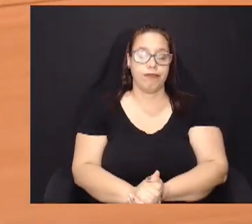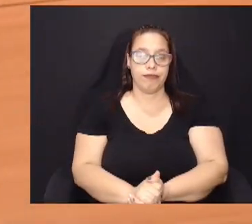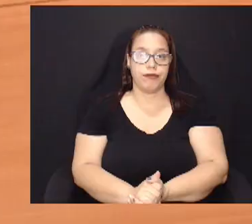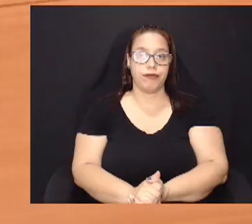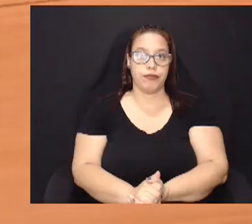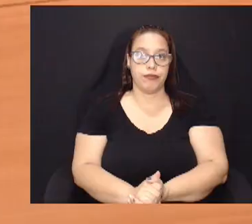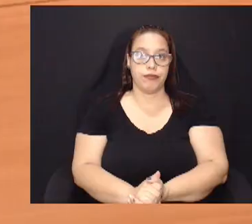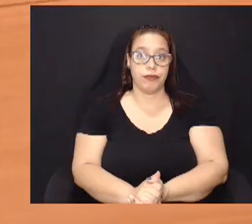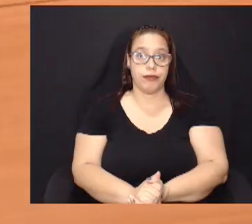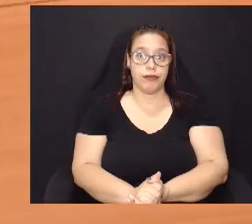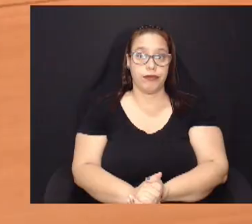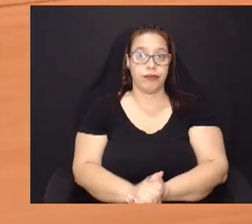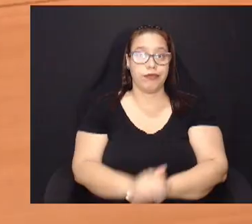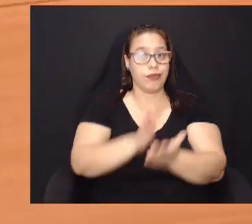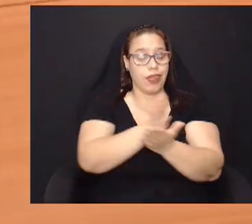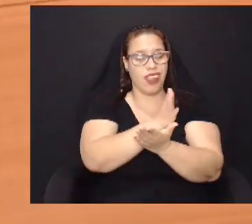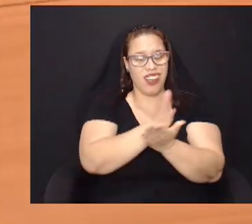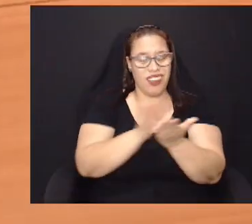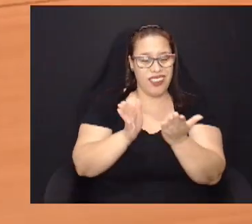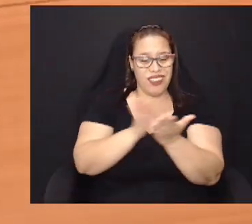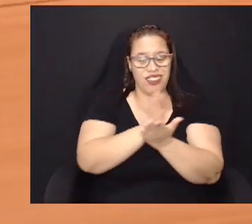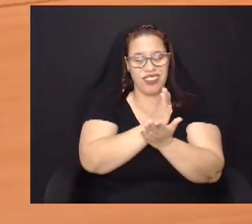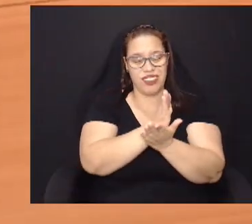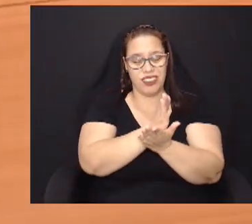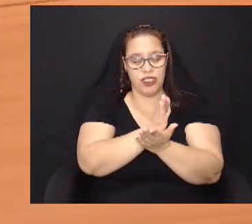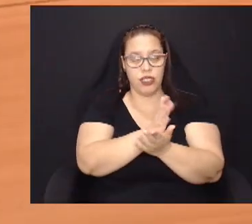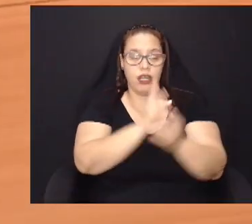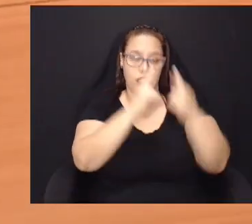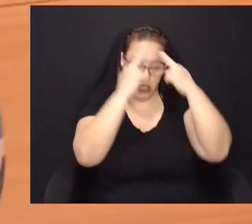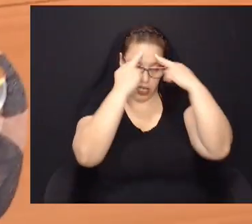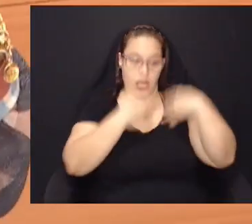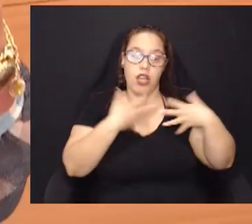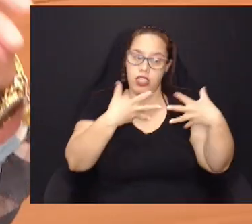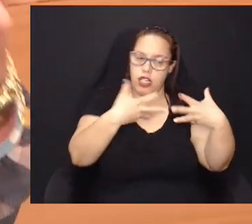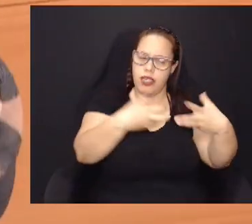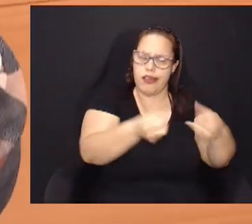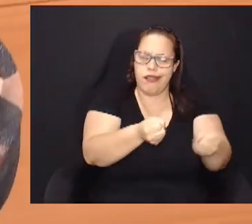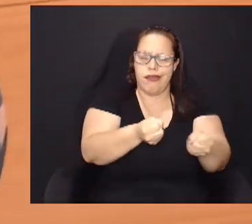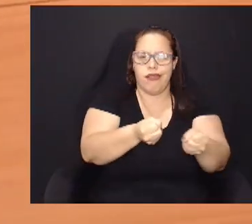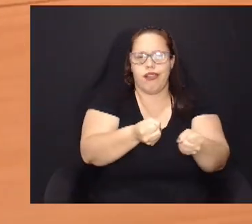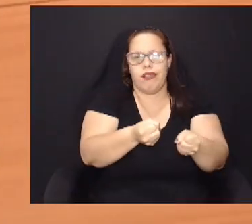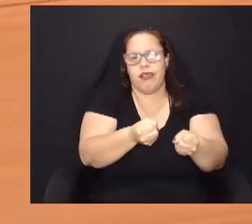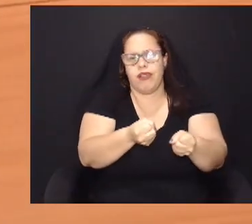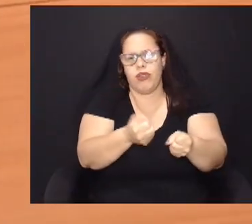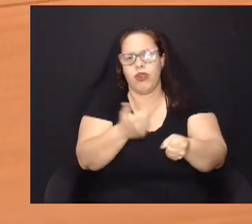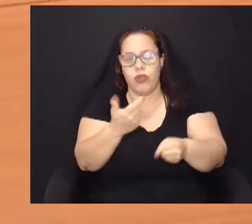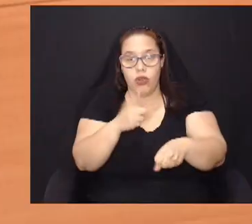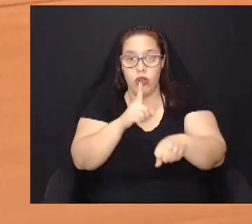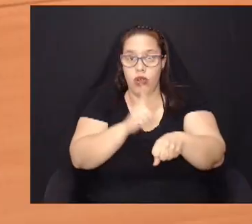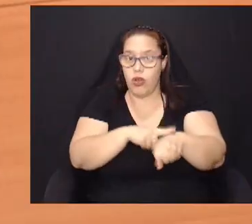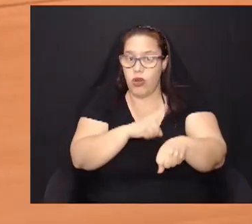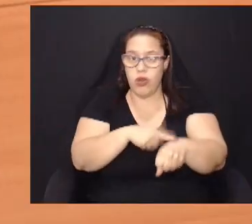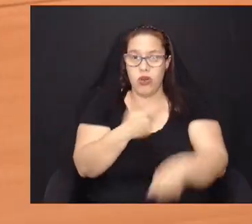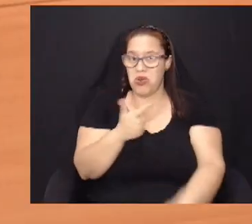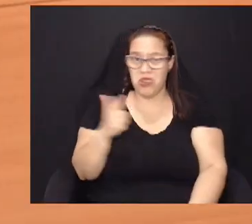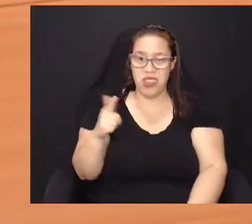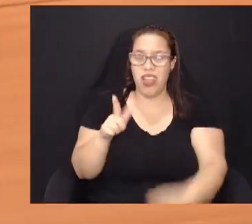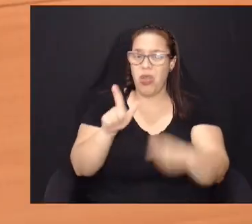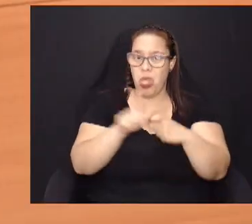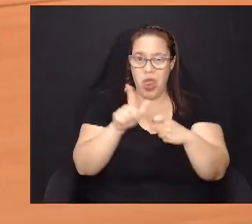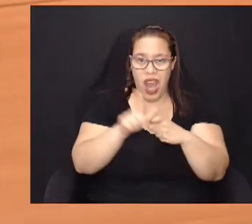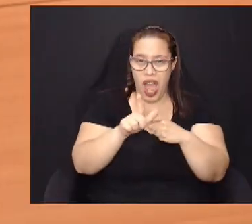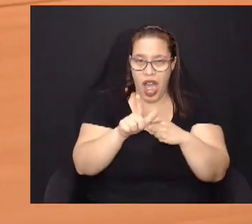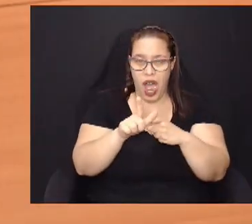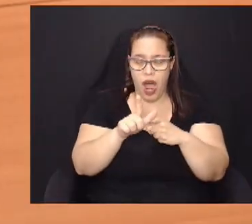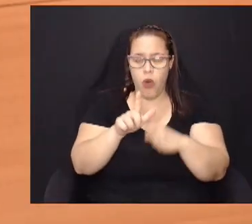é a gente dividir as responsabilidades. A gente tolera, olha, não tem um laudo de estabilidade, às vezes não tem uma